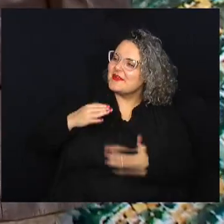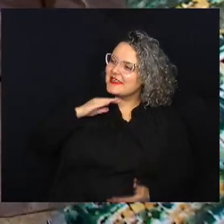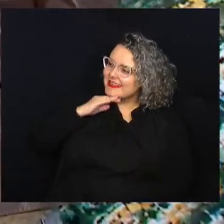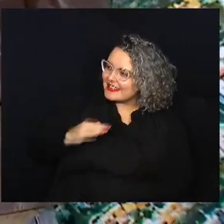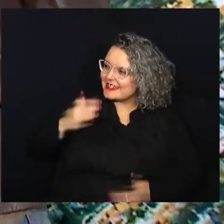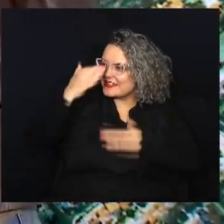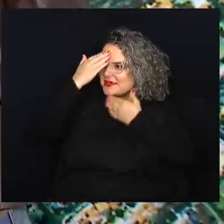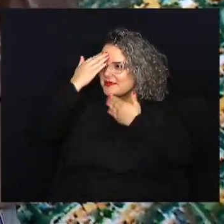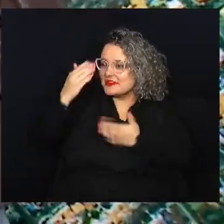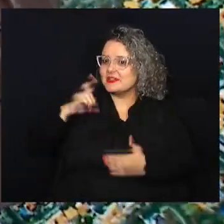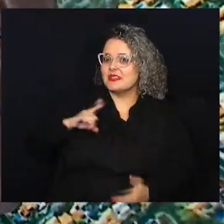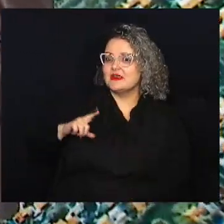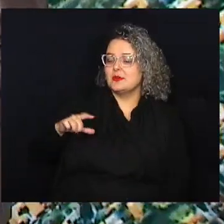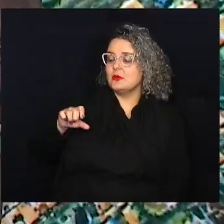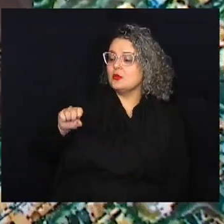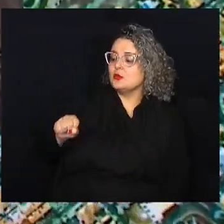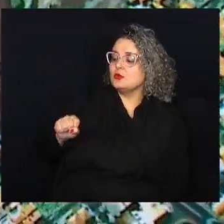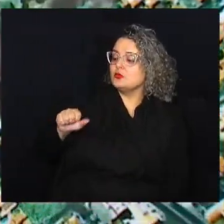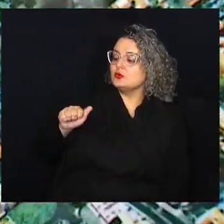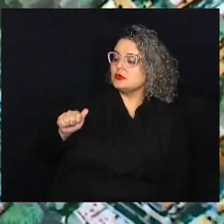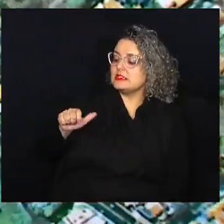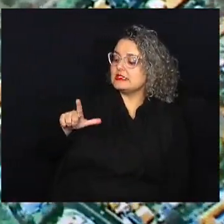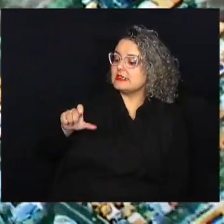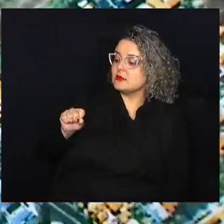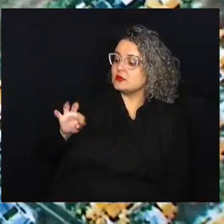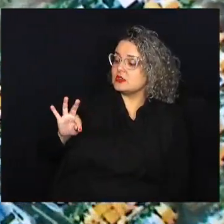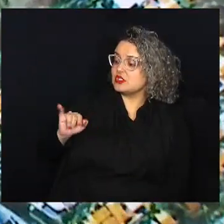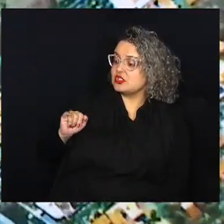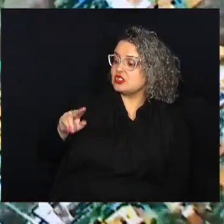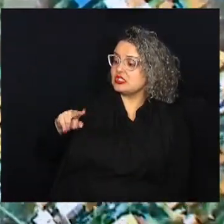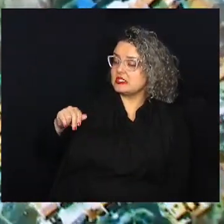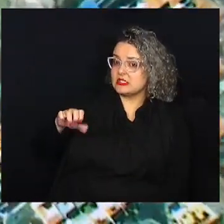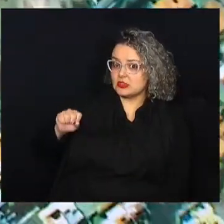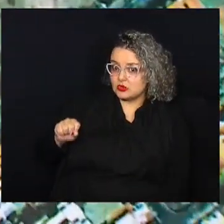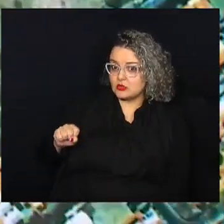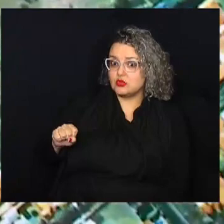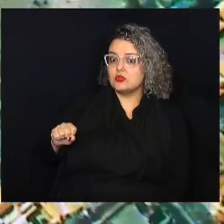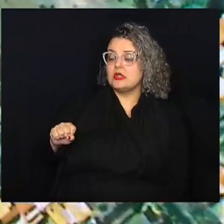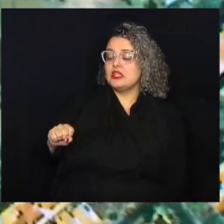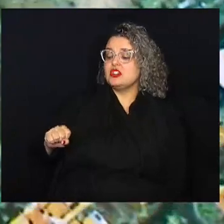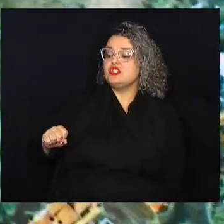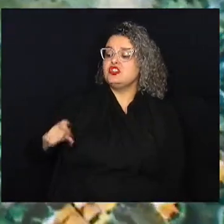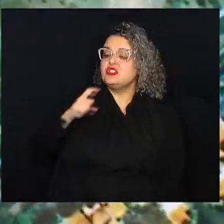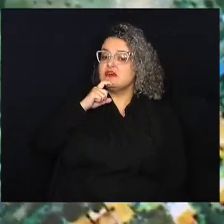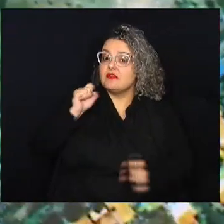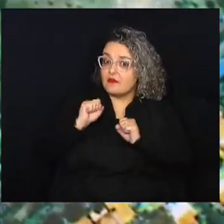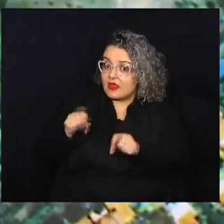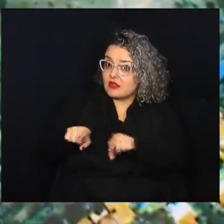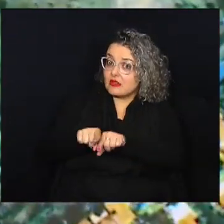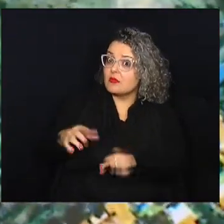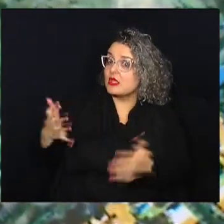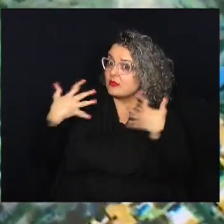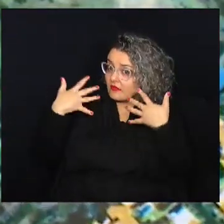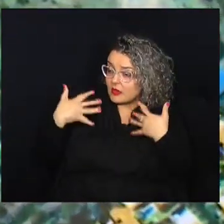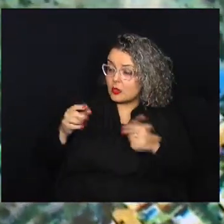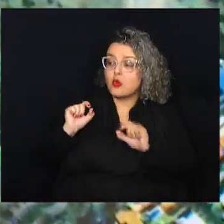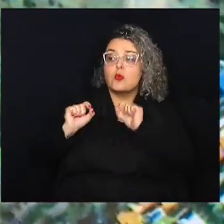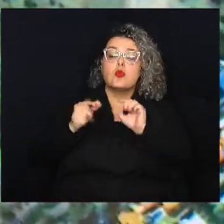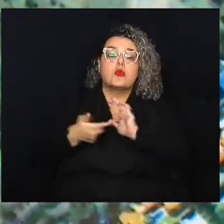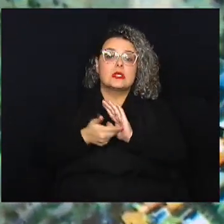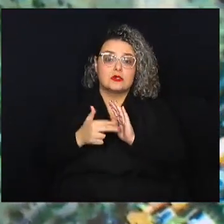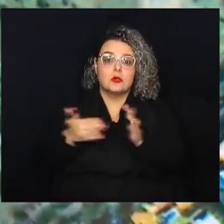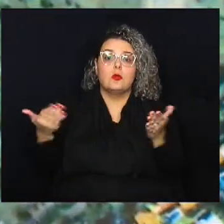Nós temos o solstício de inverno e o solstício de verão. O que significa isso? Que nós estamos